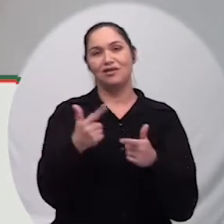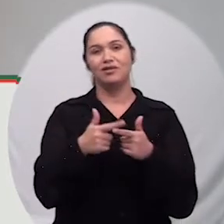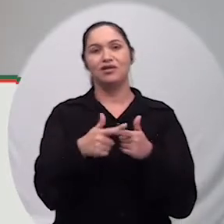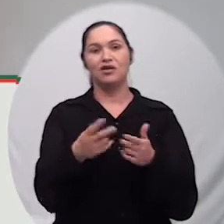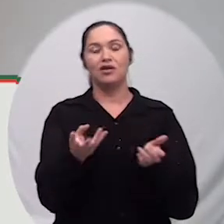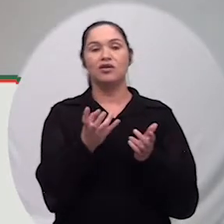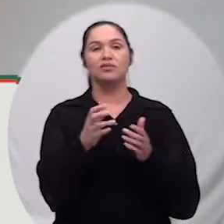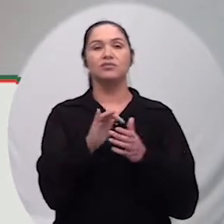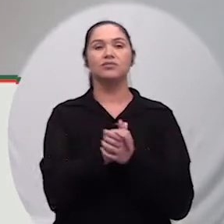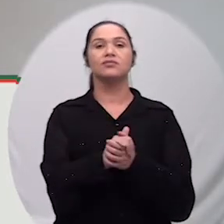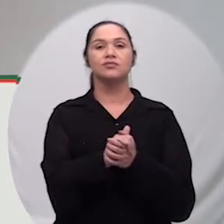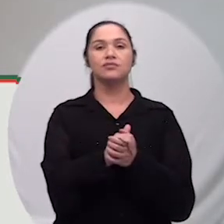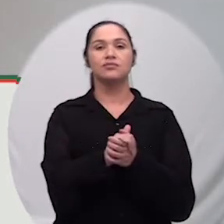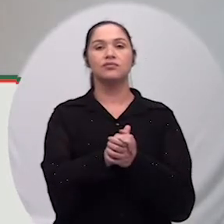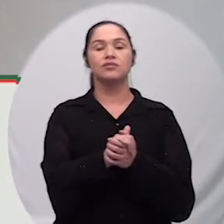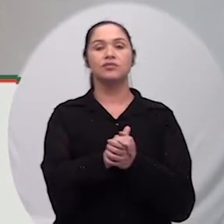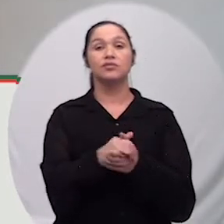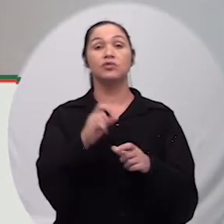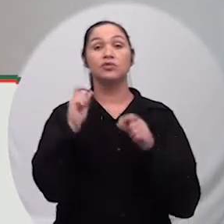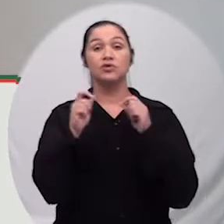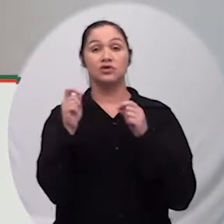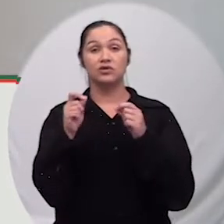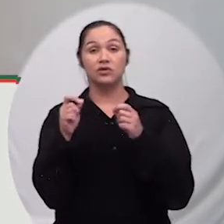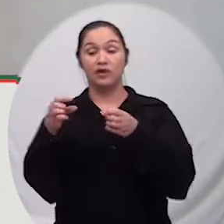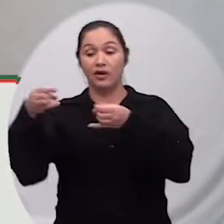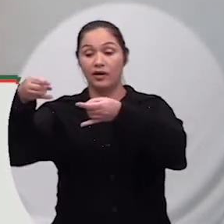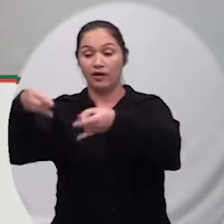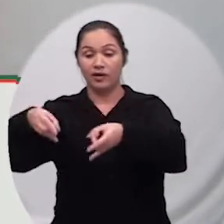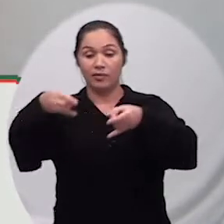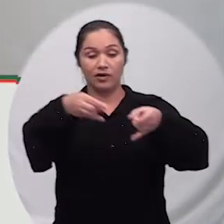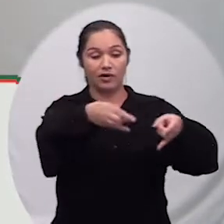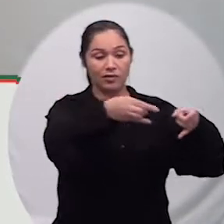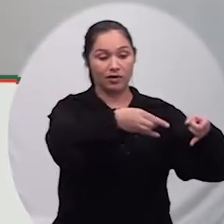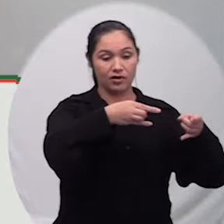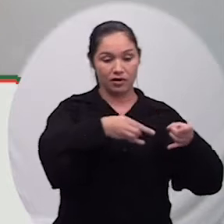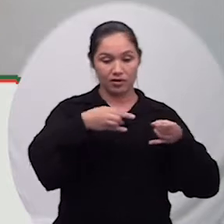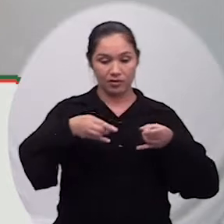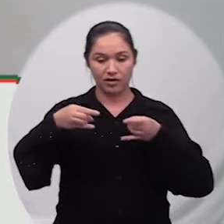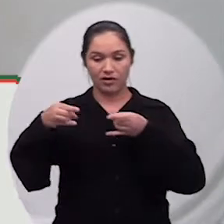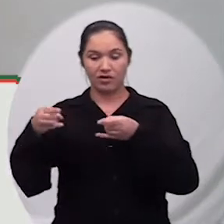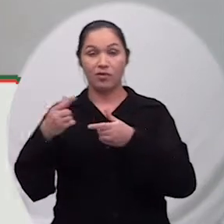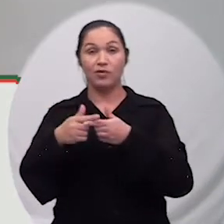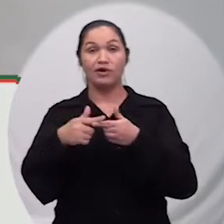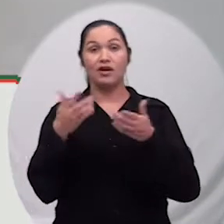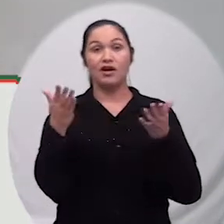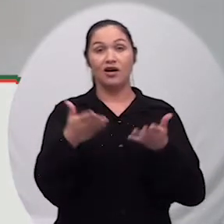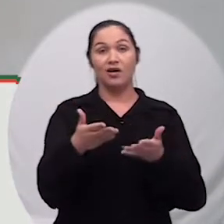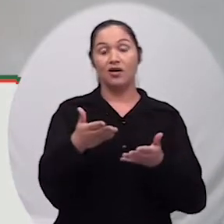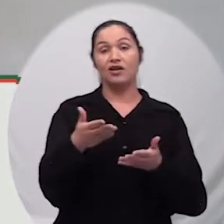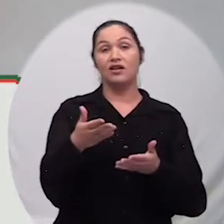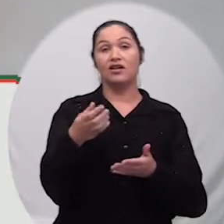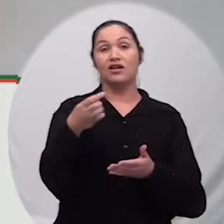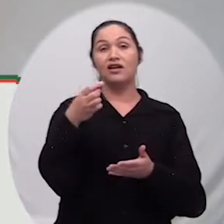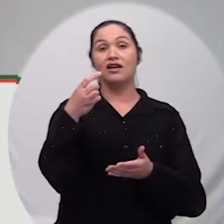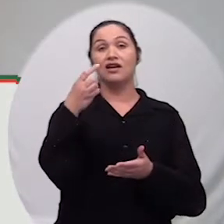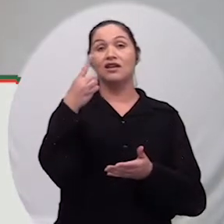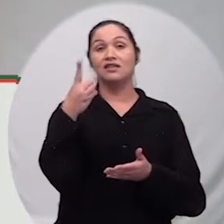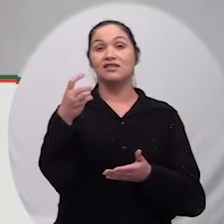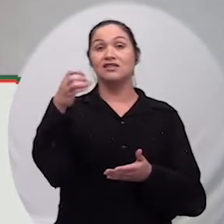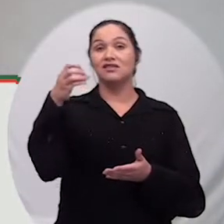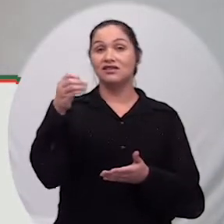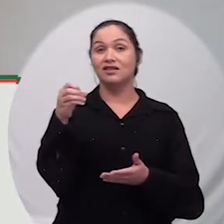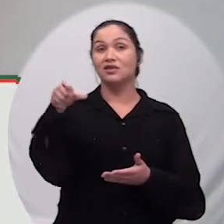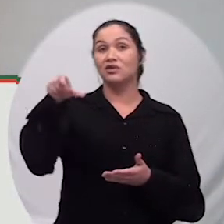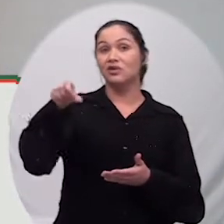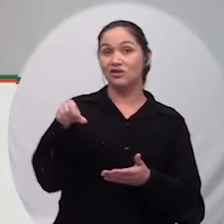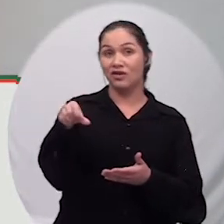Infantil, e de 39 leitos foram ampliados para 109 leitos, e agora vou citar o número de cada